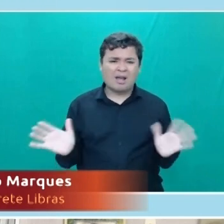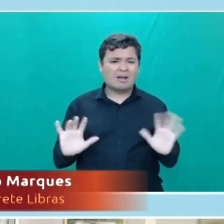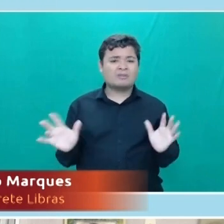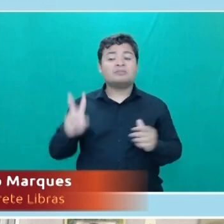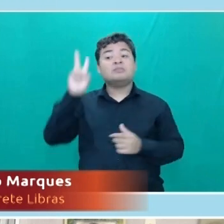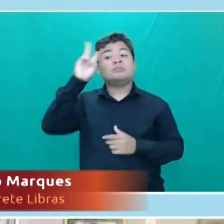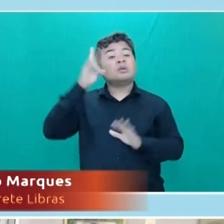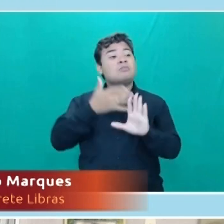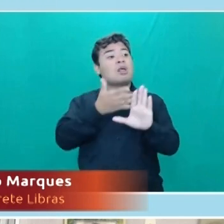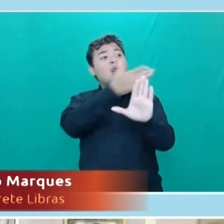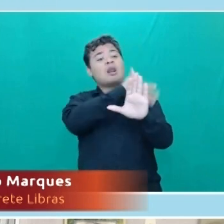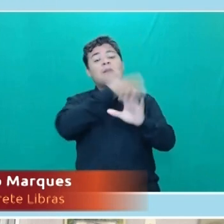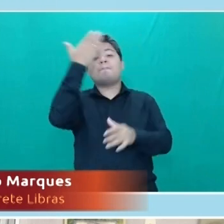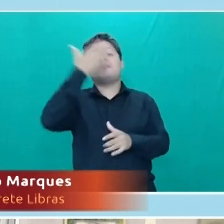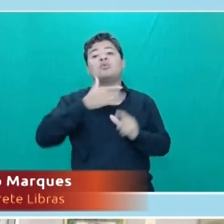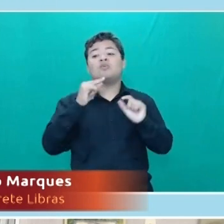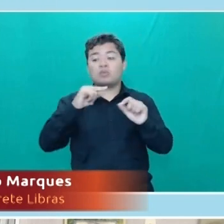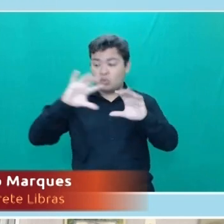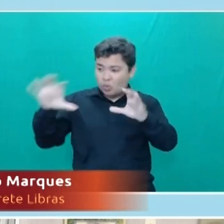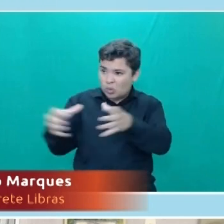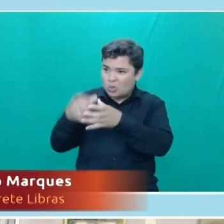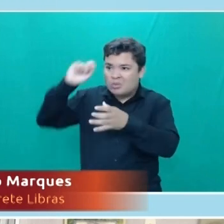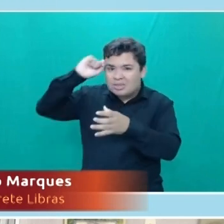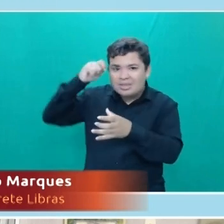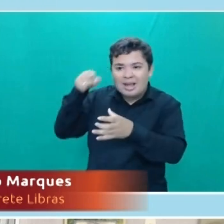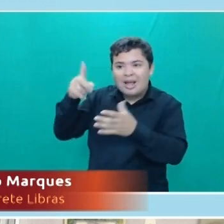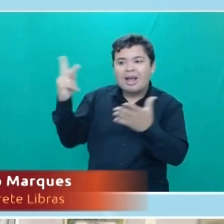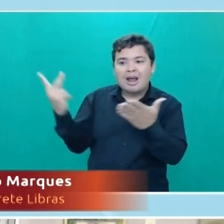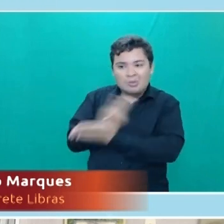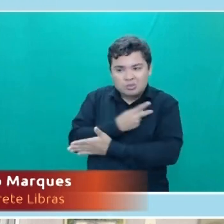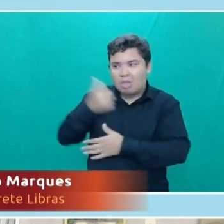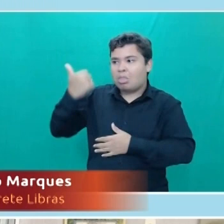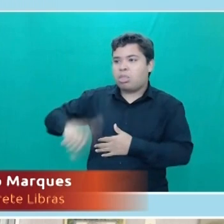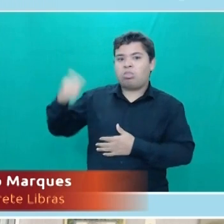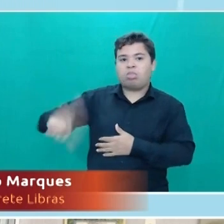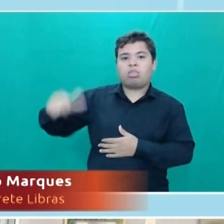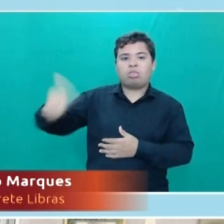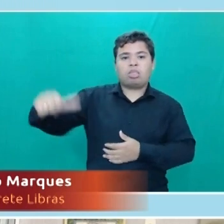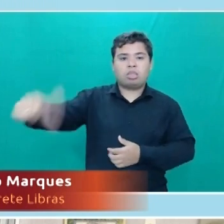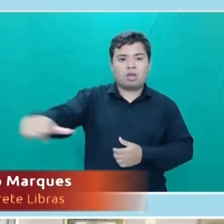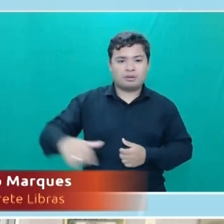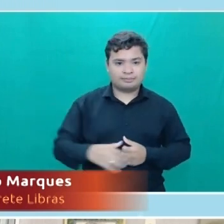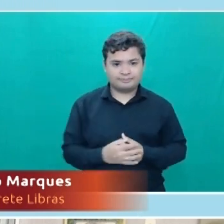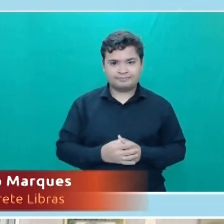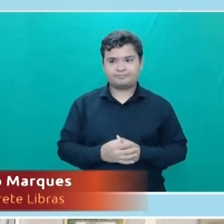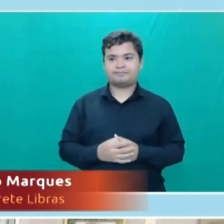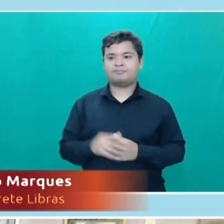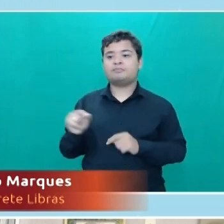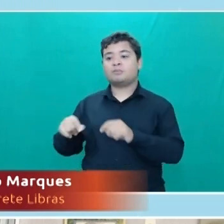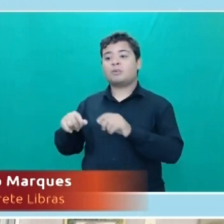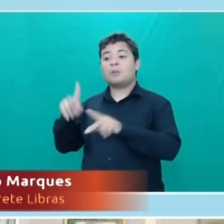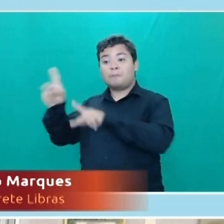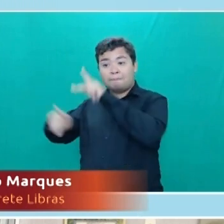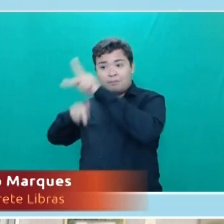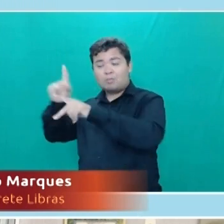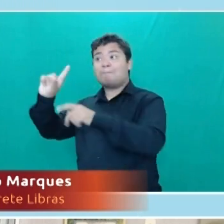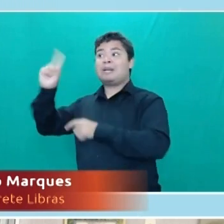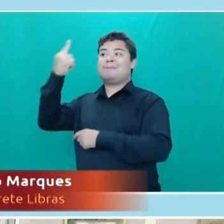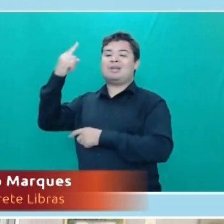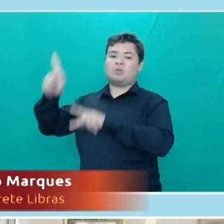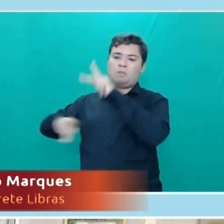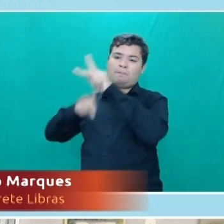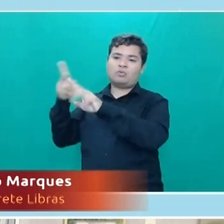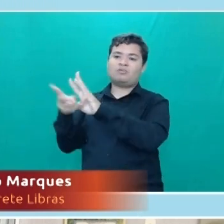foram relegados a isso, primeiro, aqui especificamente no nosso país, os povos originários, né, os povos